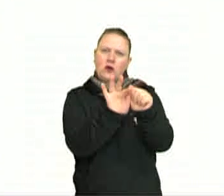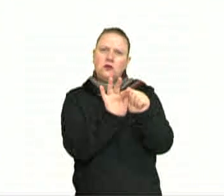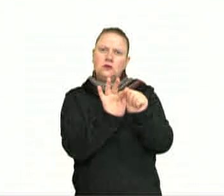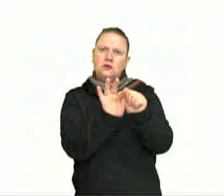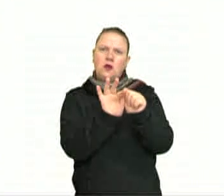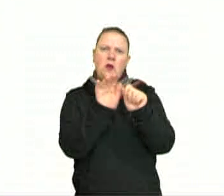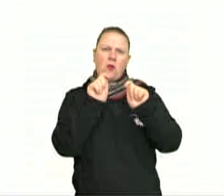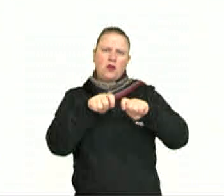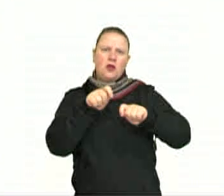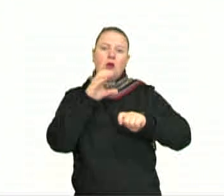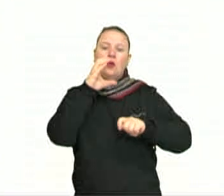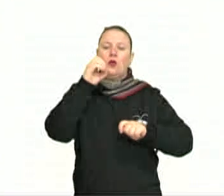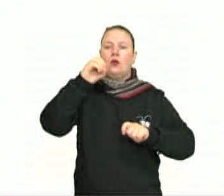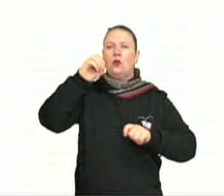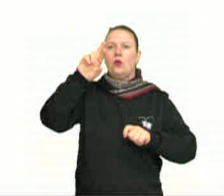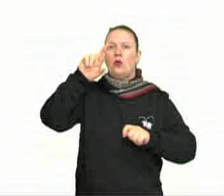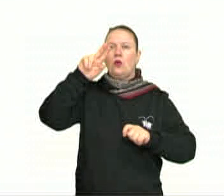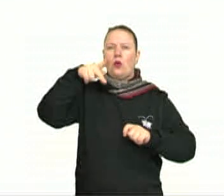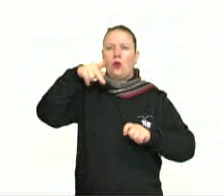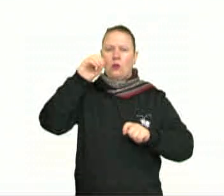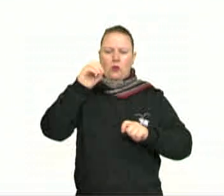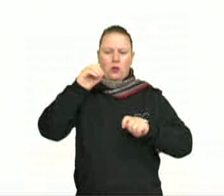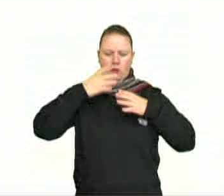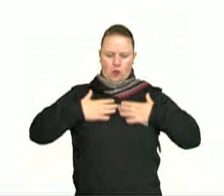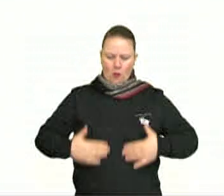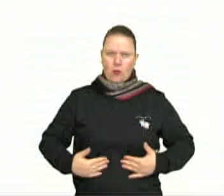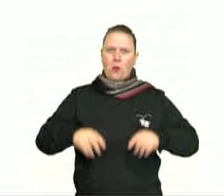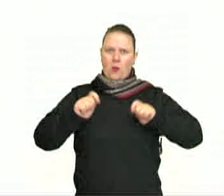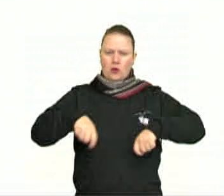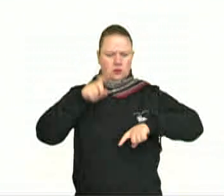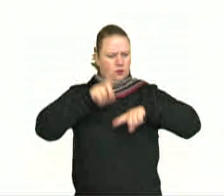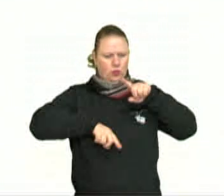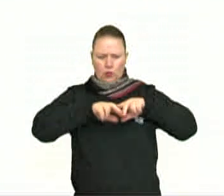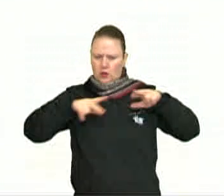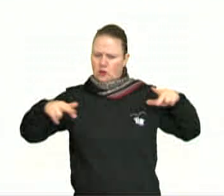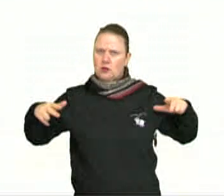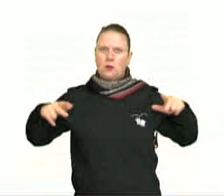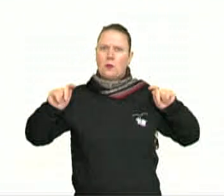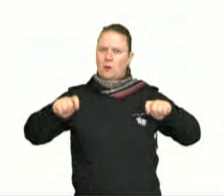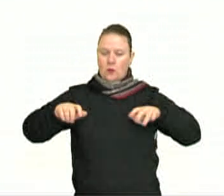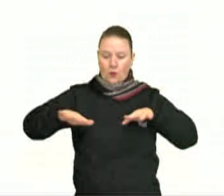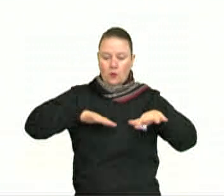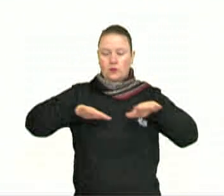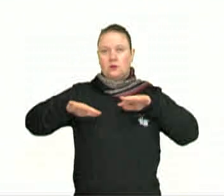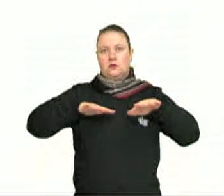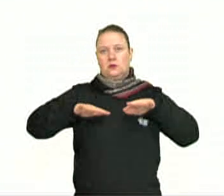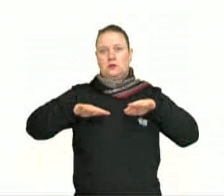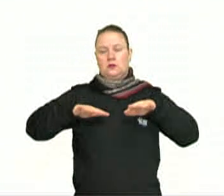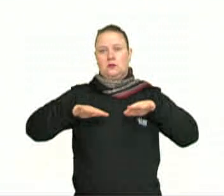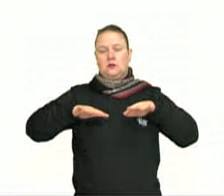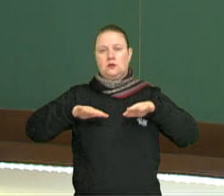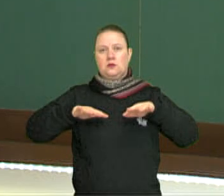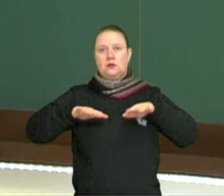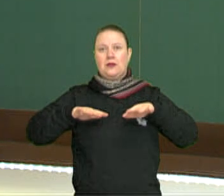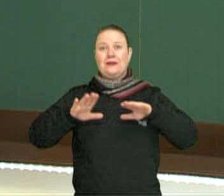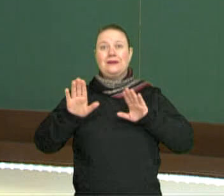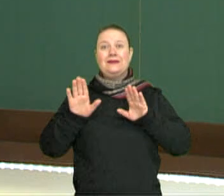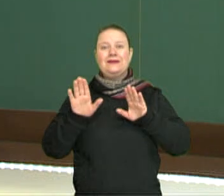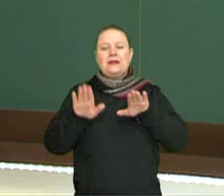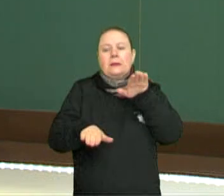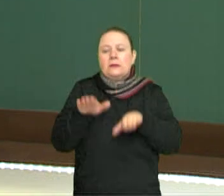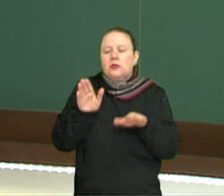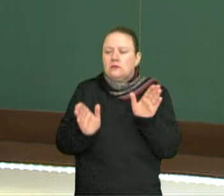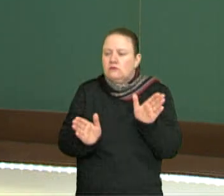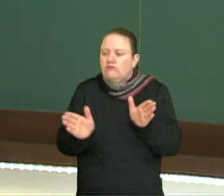pode ser qualquer coisa, certo? E nessa força você tem forças atuando em diferentes direções, em diferente